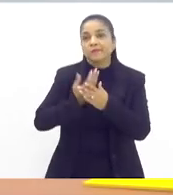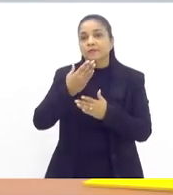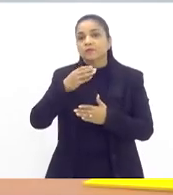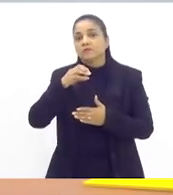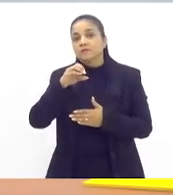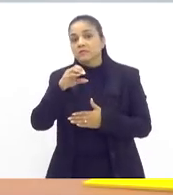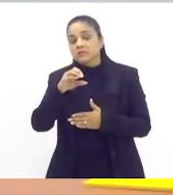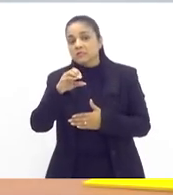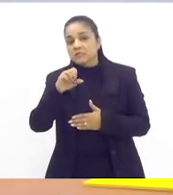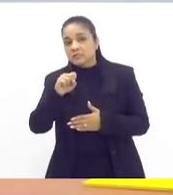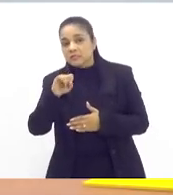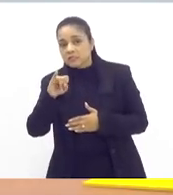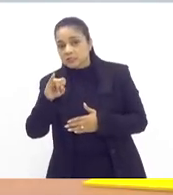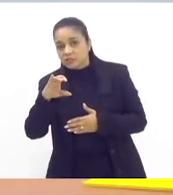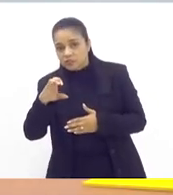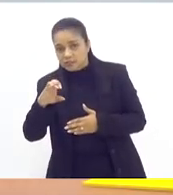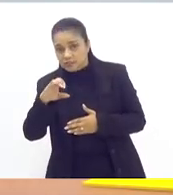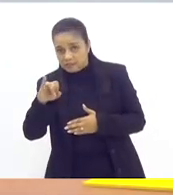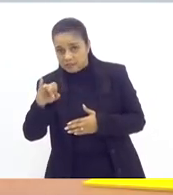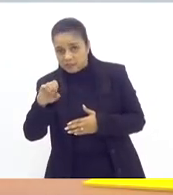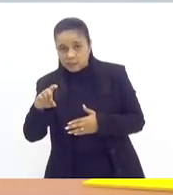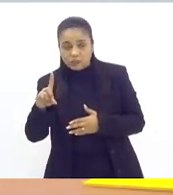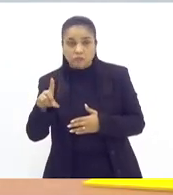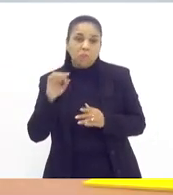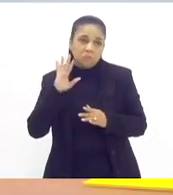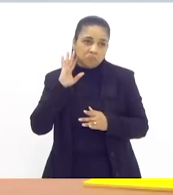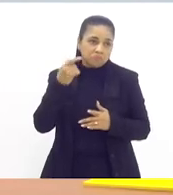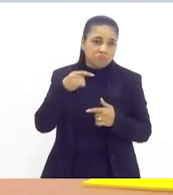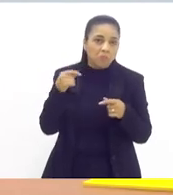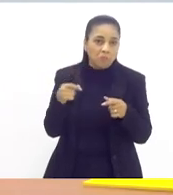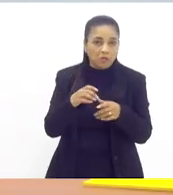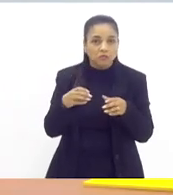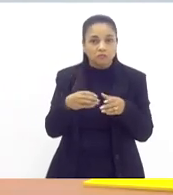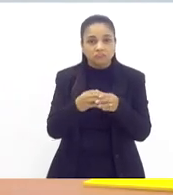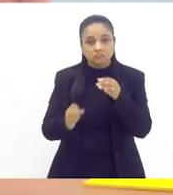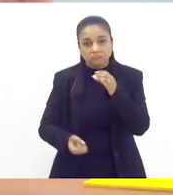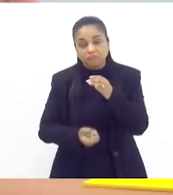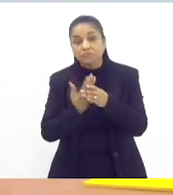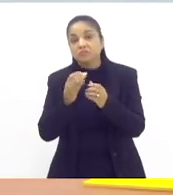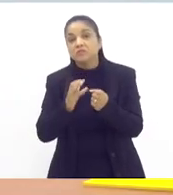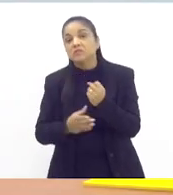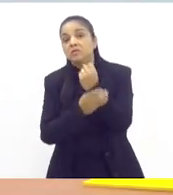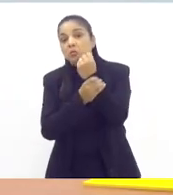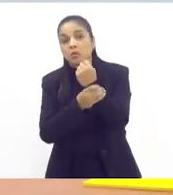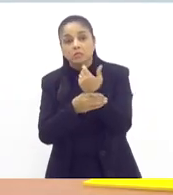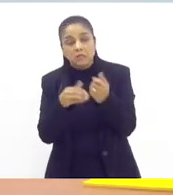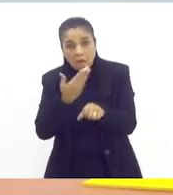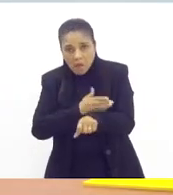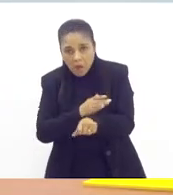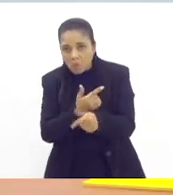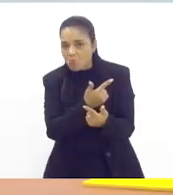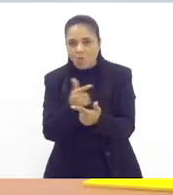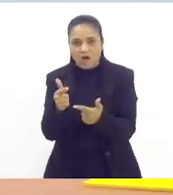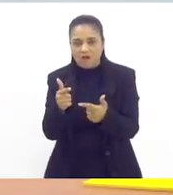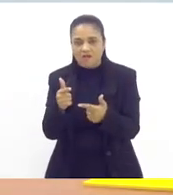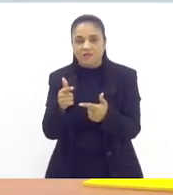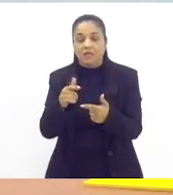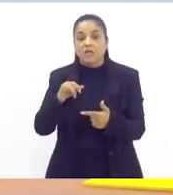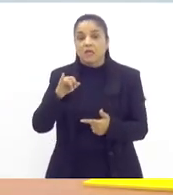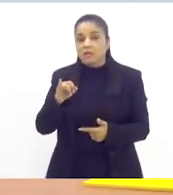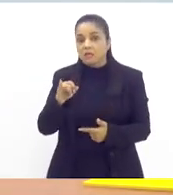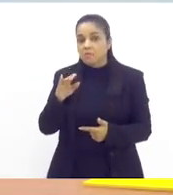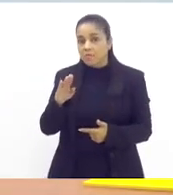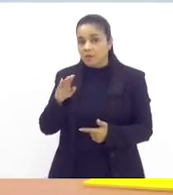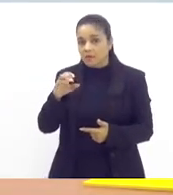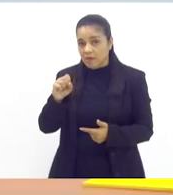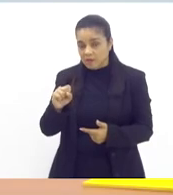eu crio contribuição social, pode incidir. Qual é a segurança que tem hoje? Na prática, não tem. O IBS e a CBS vão incidir de